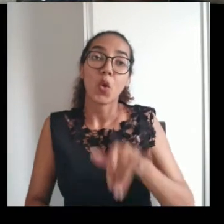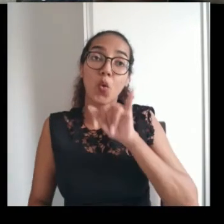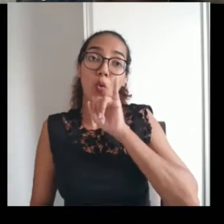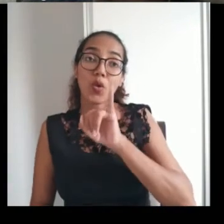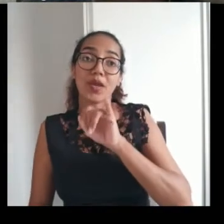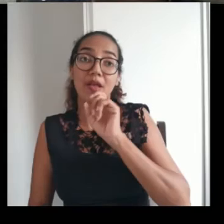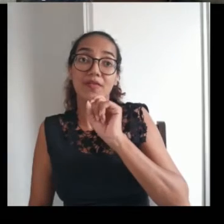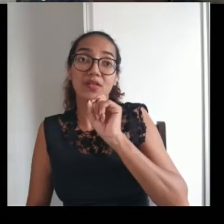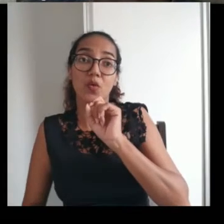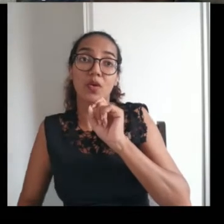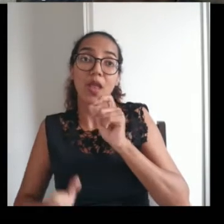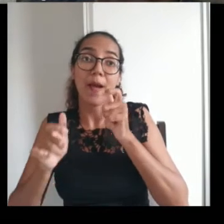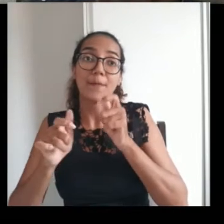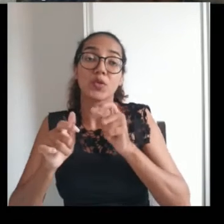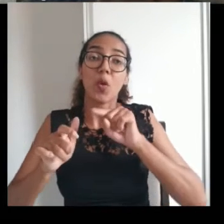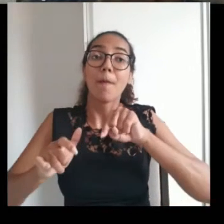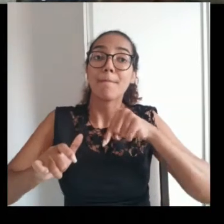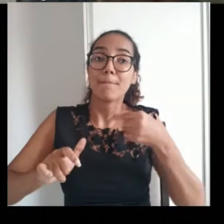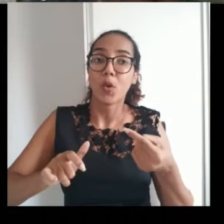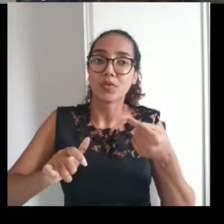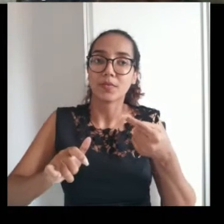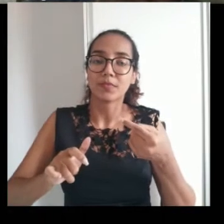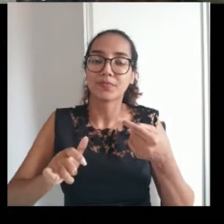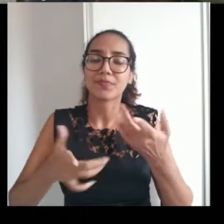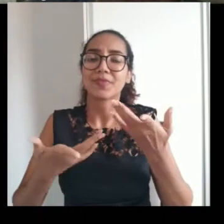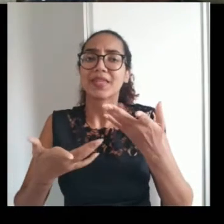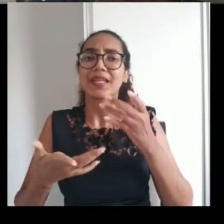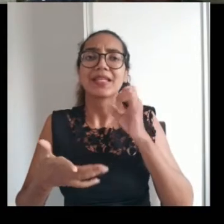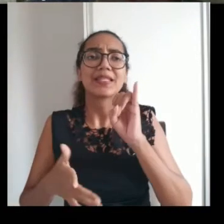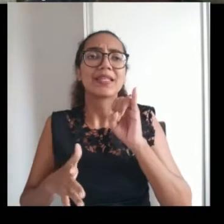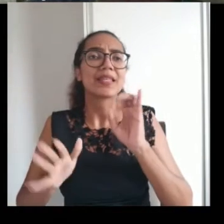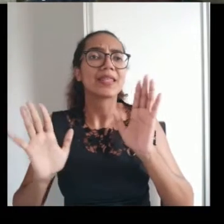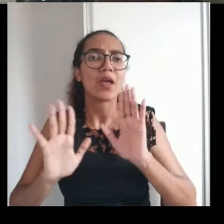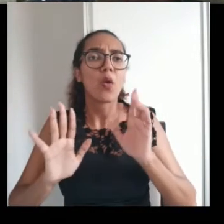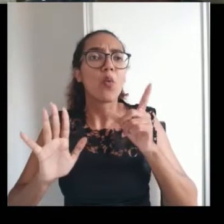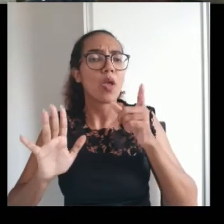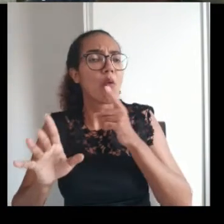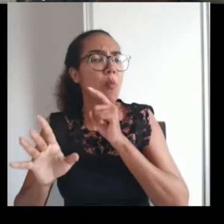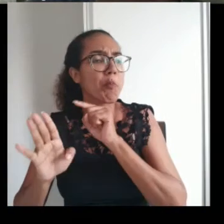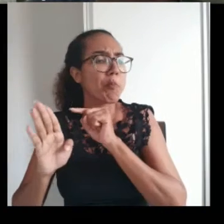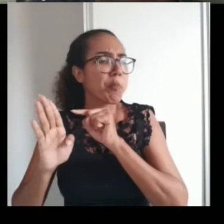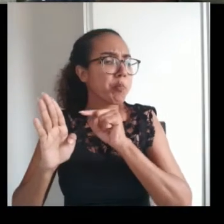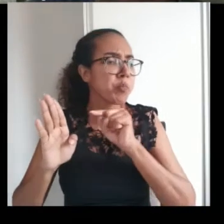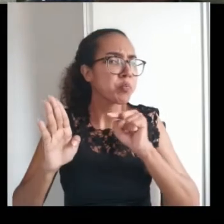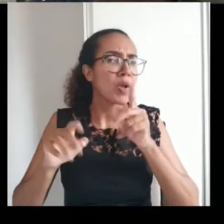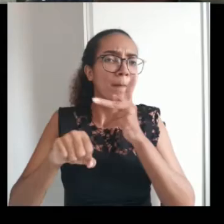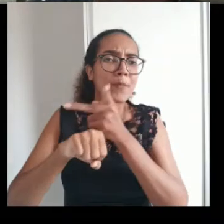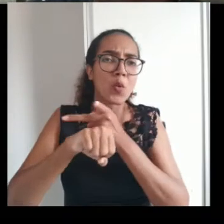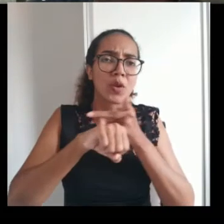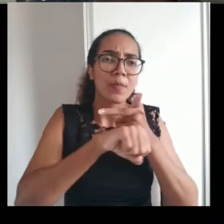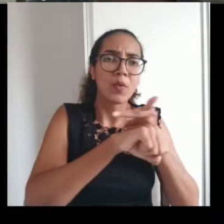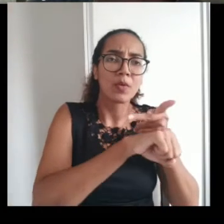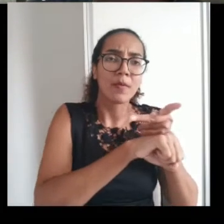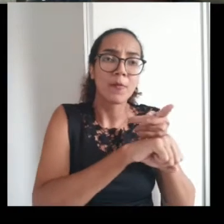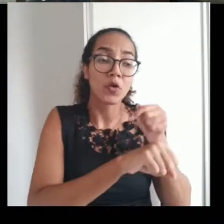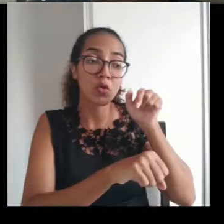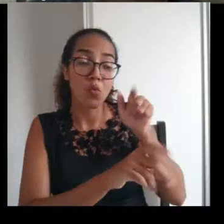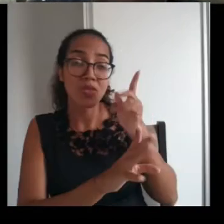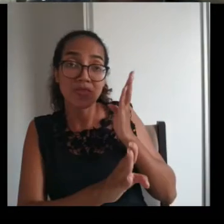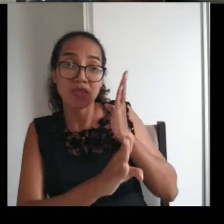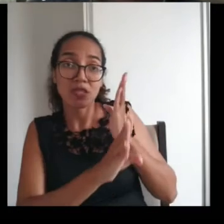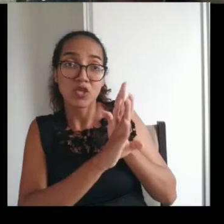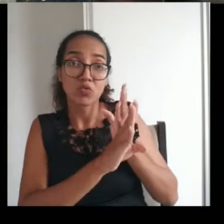próxima. Então, se não for, ou seja, eu realmente achei uma conta que está aqui, por exemplo, ela está no array, né? Não é uma conta